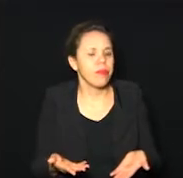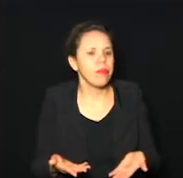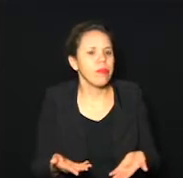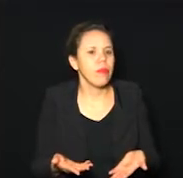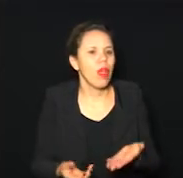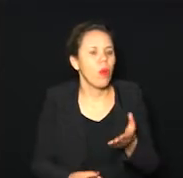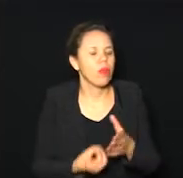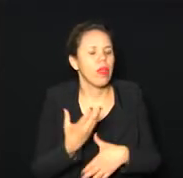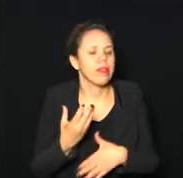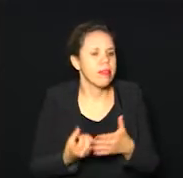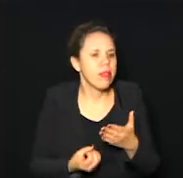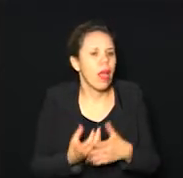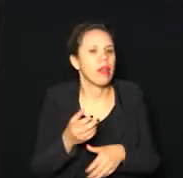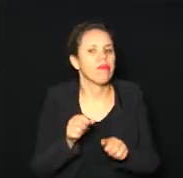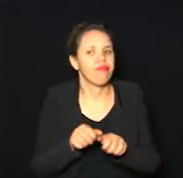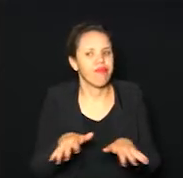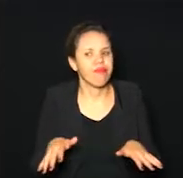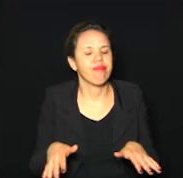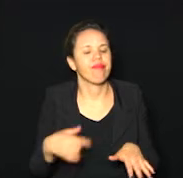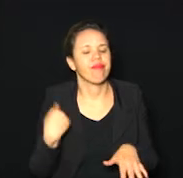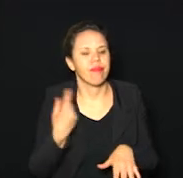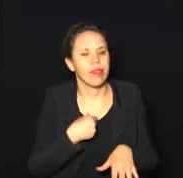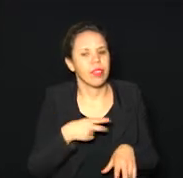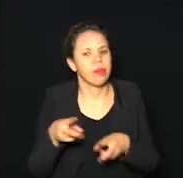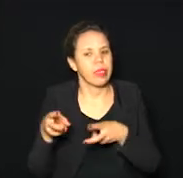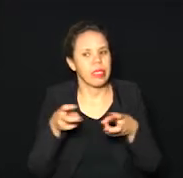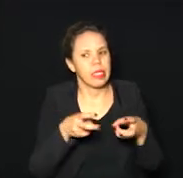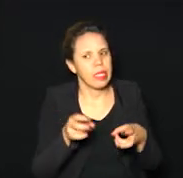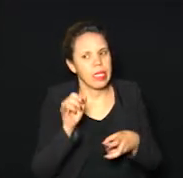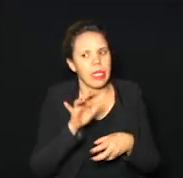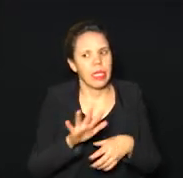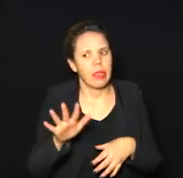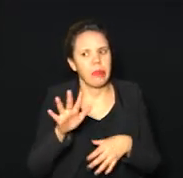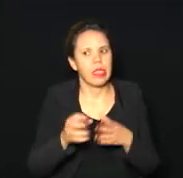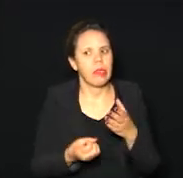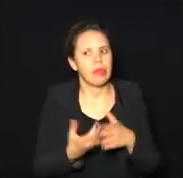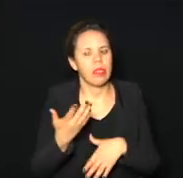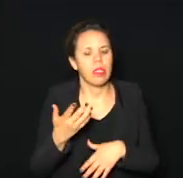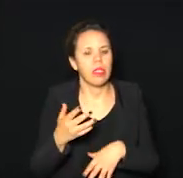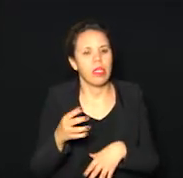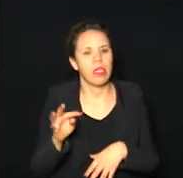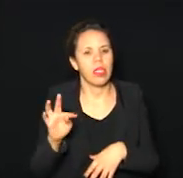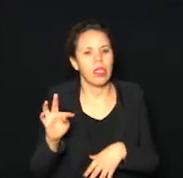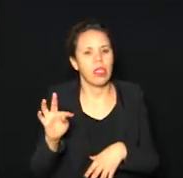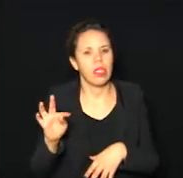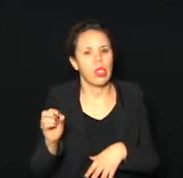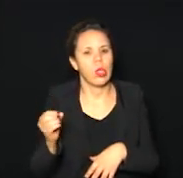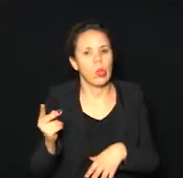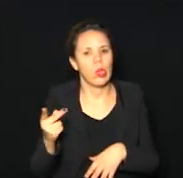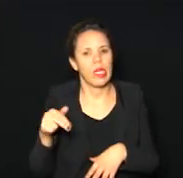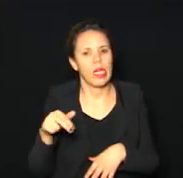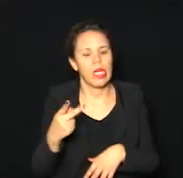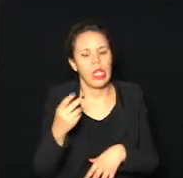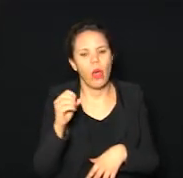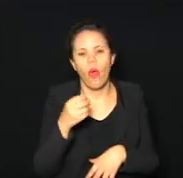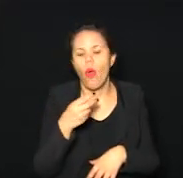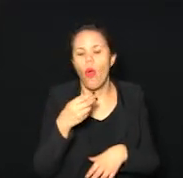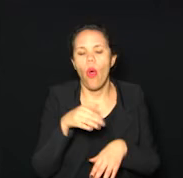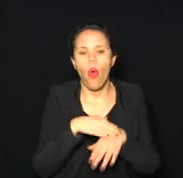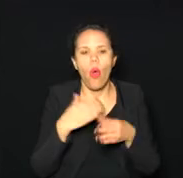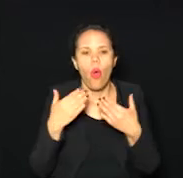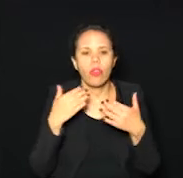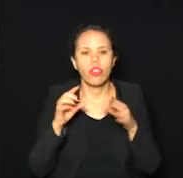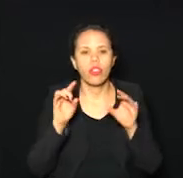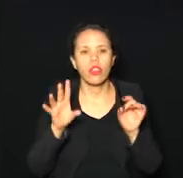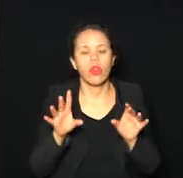sedimentando, então, aí o cenário que a gente está vivendo, né? O Toninho comentou da decisão da flexibilização. A gente